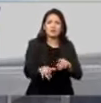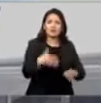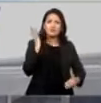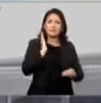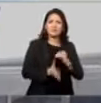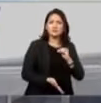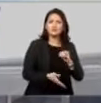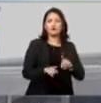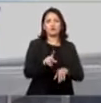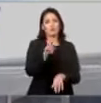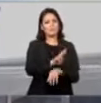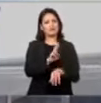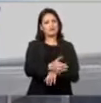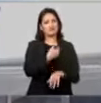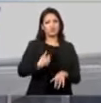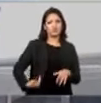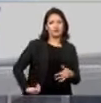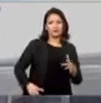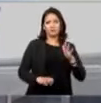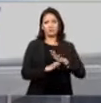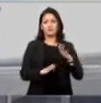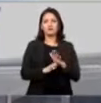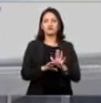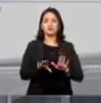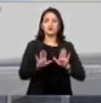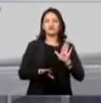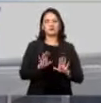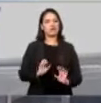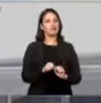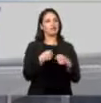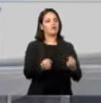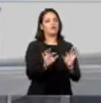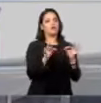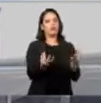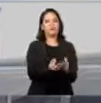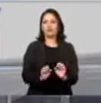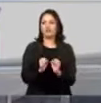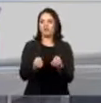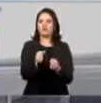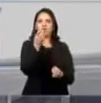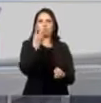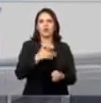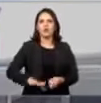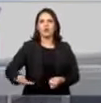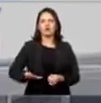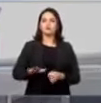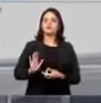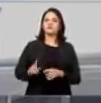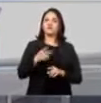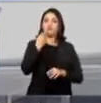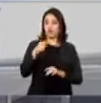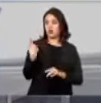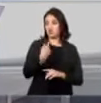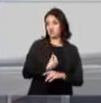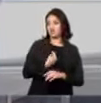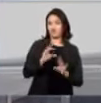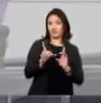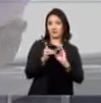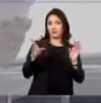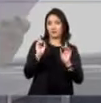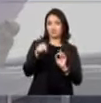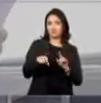estatais, muitas vezes, em nome da defesa da família e das nossas crianças, alegaram que vivemos em uma democracia, sim, e que a